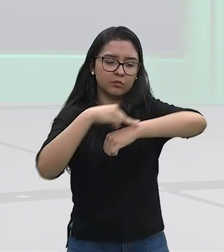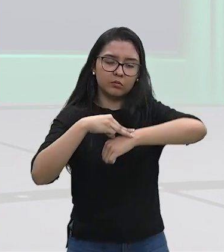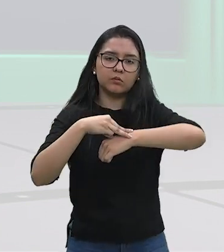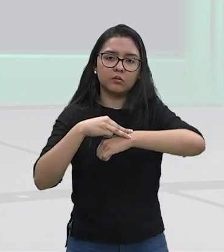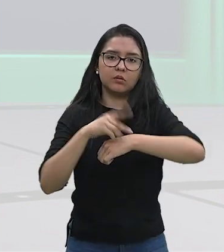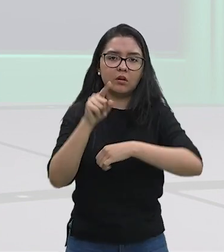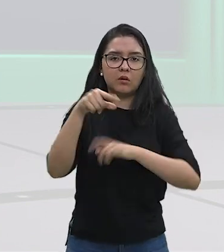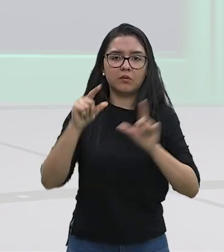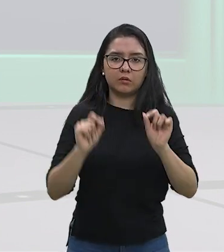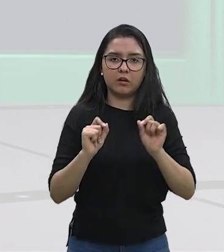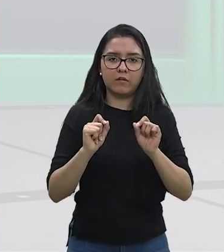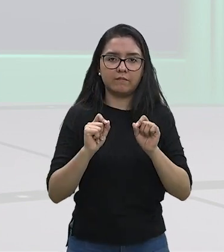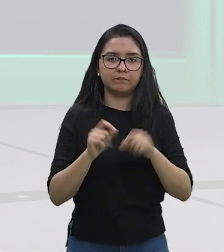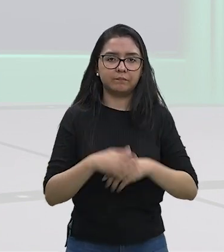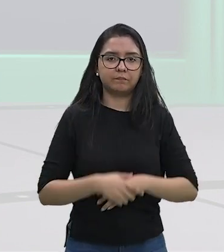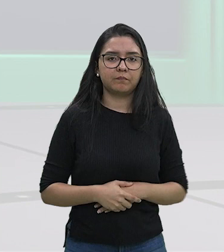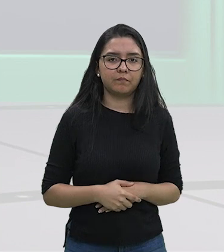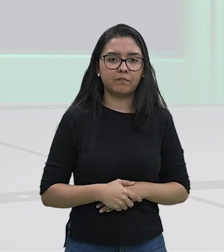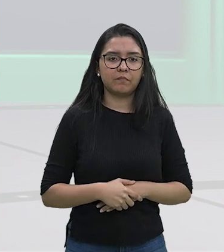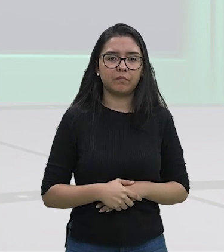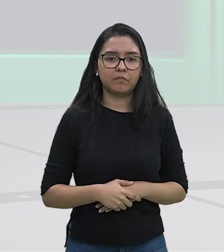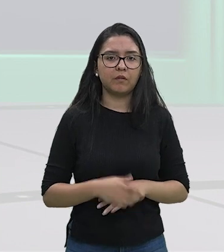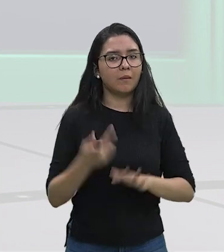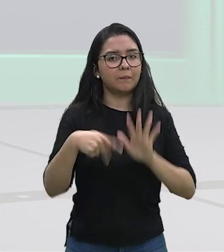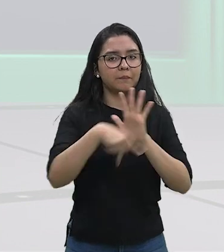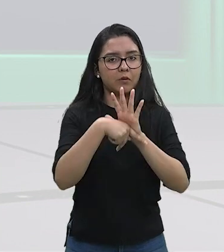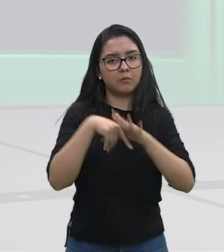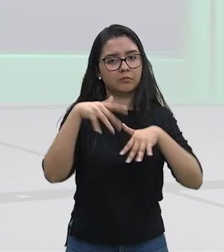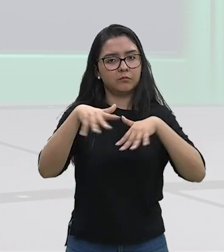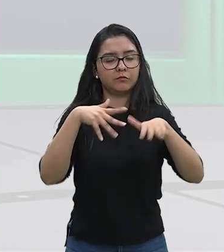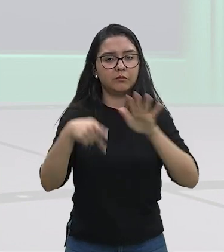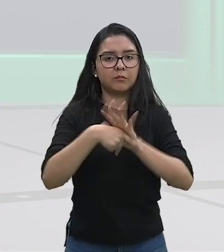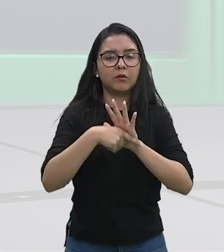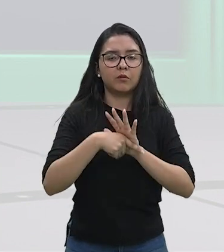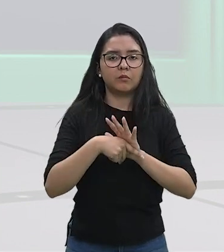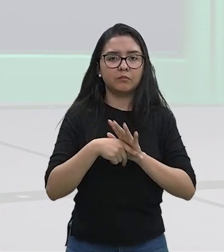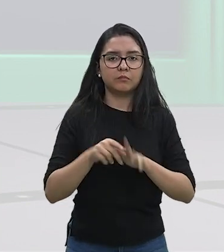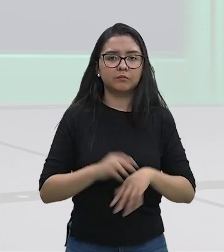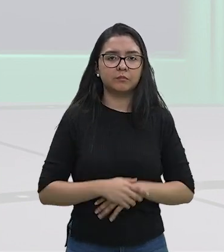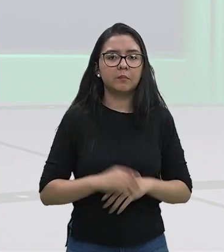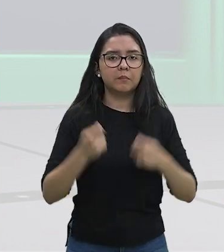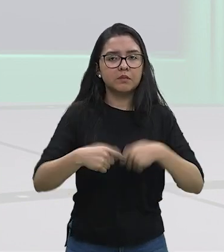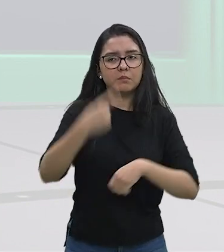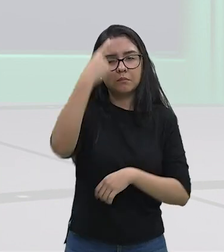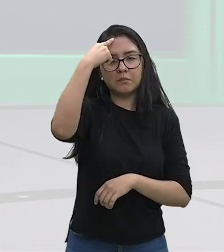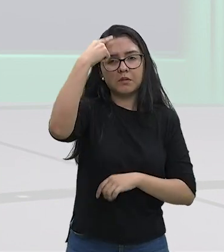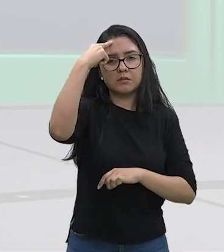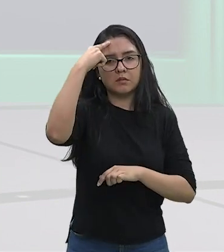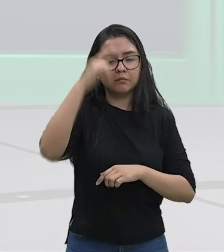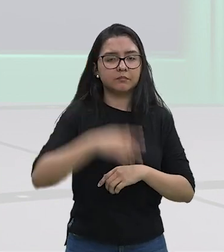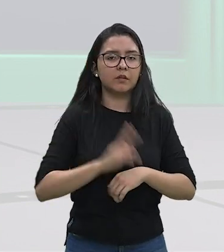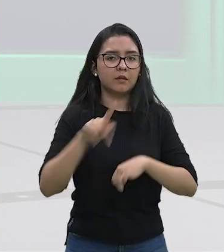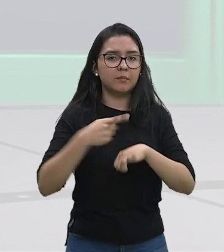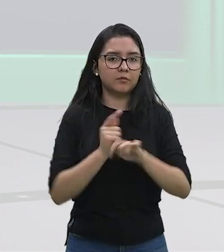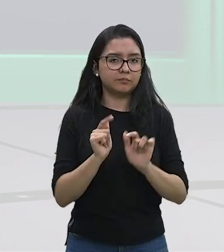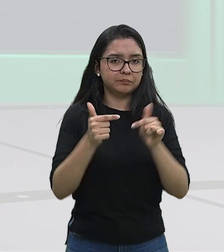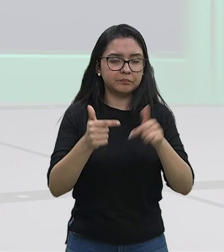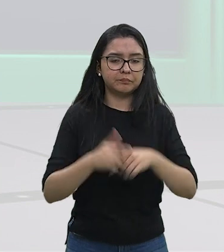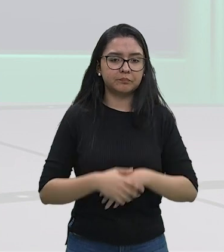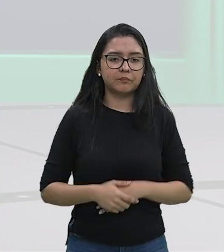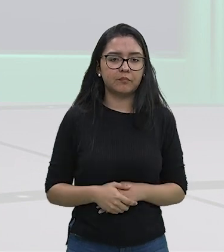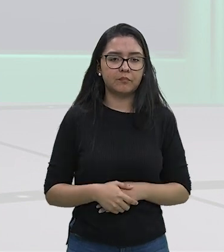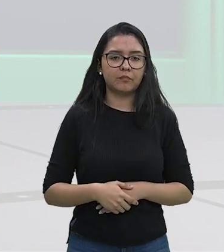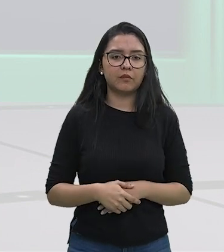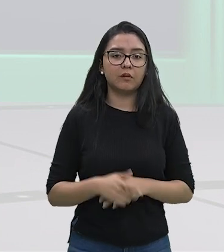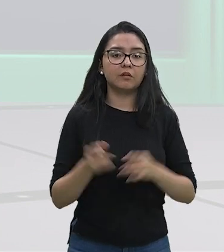forma voluntária, que a gente precisa antes, né, pensar, raciocinar um pouquinho antes de fazer. E também a gente